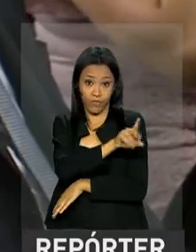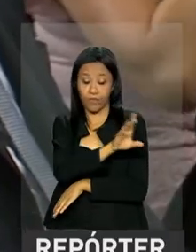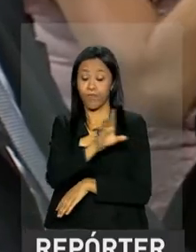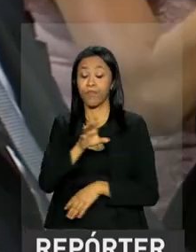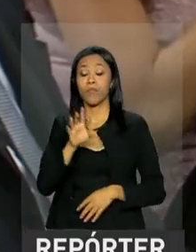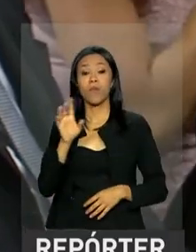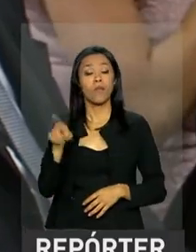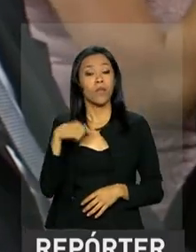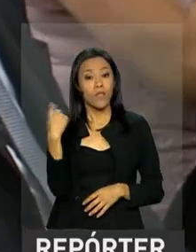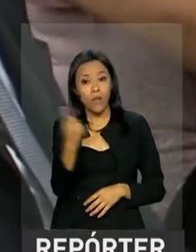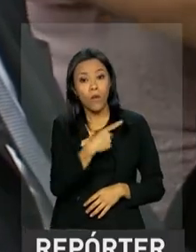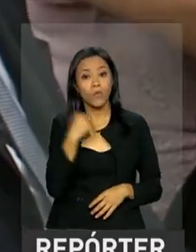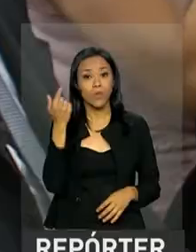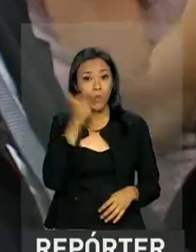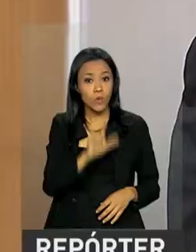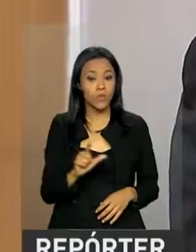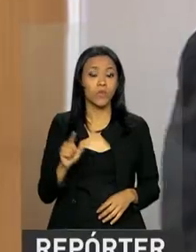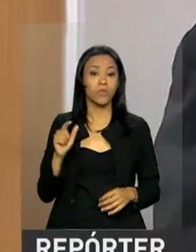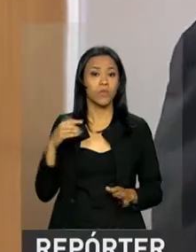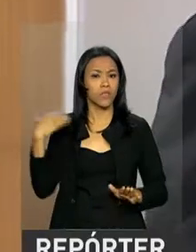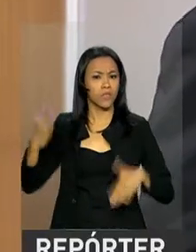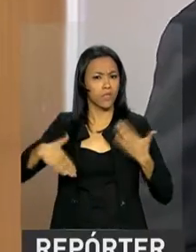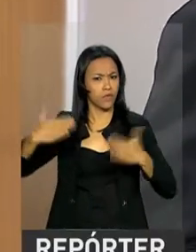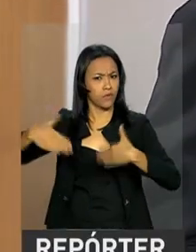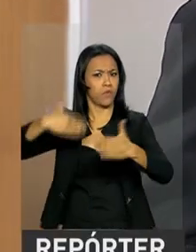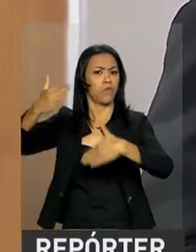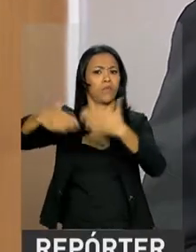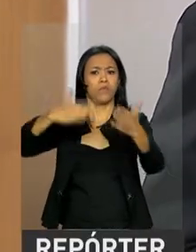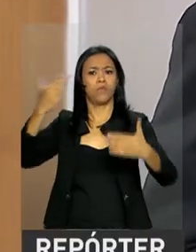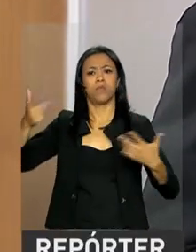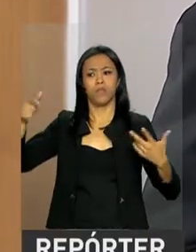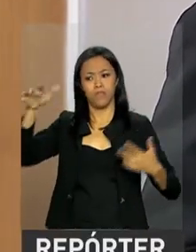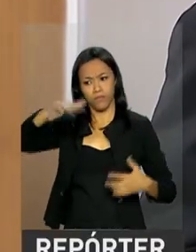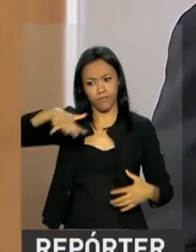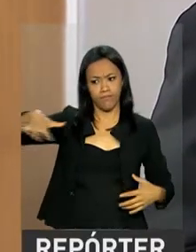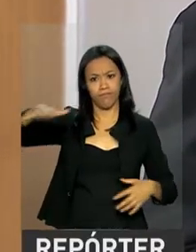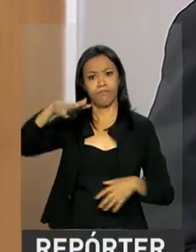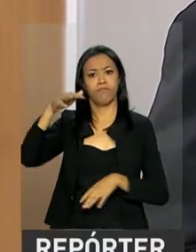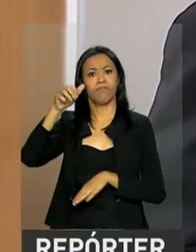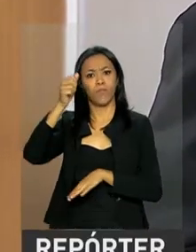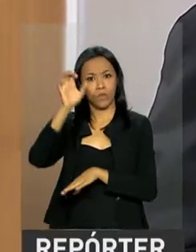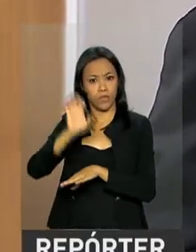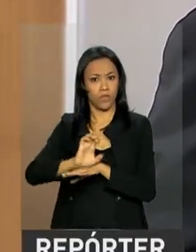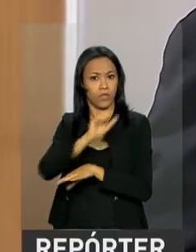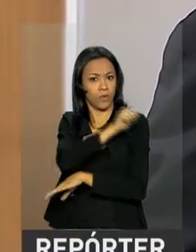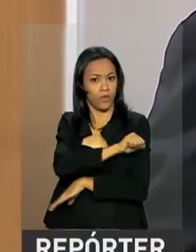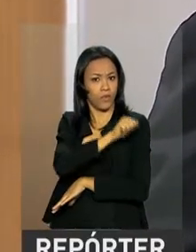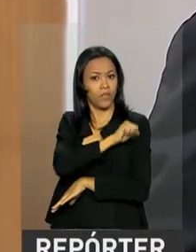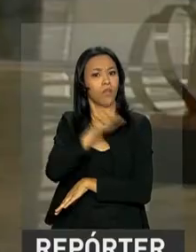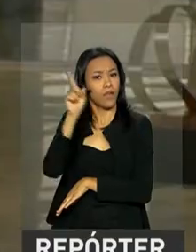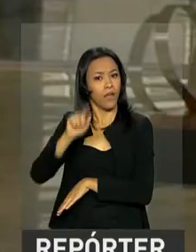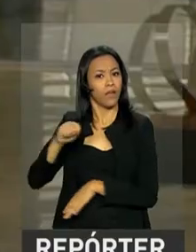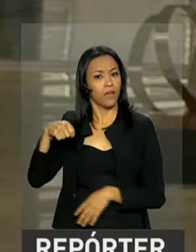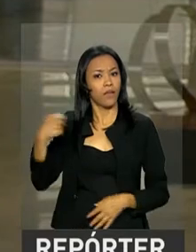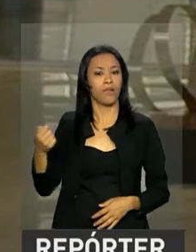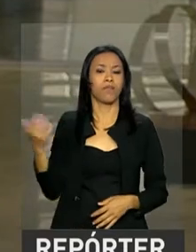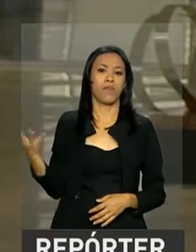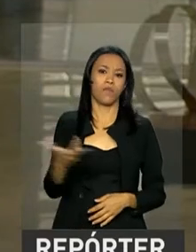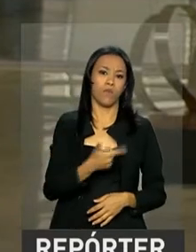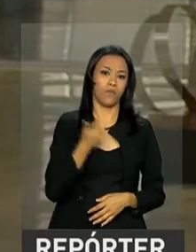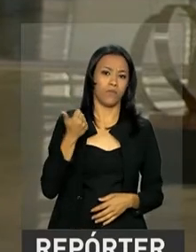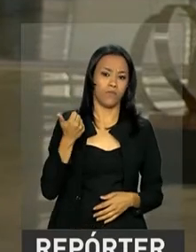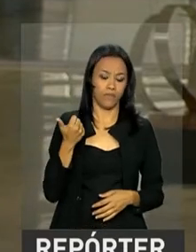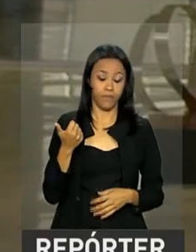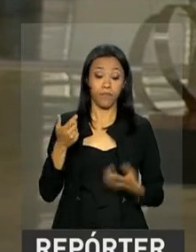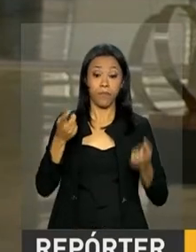para que nós possamos desenvolver cada vez mais aquela cidade dita maravilhosa. Do total dos